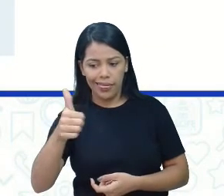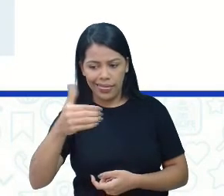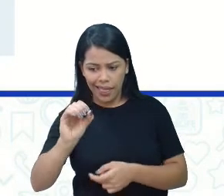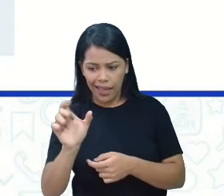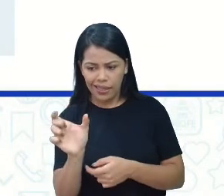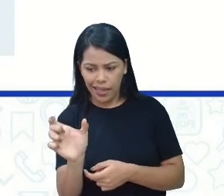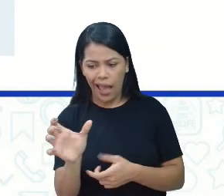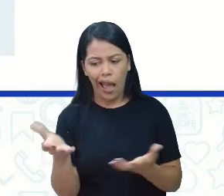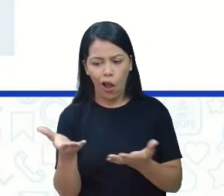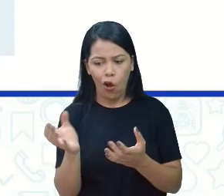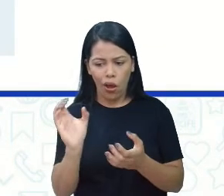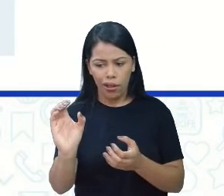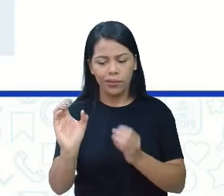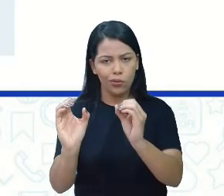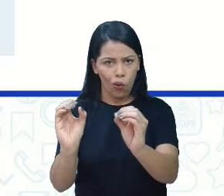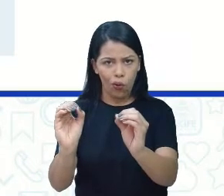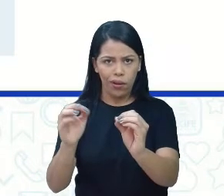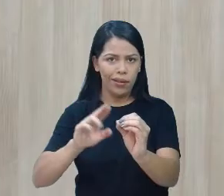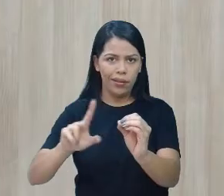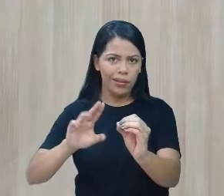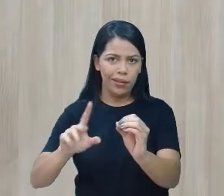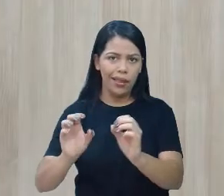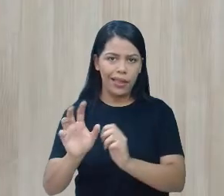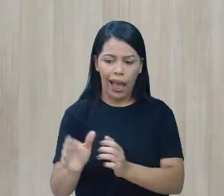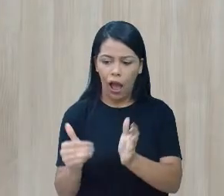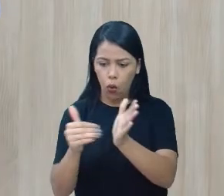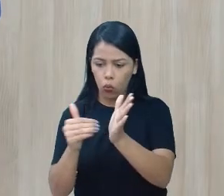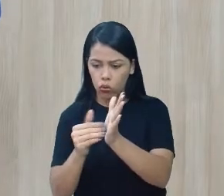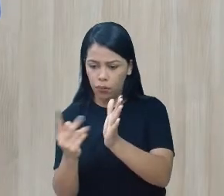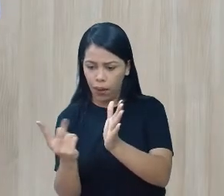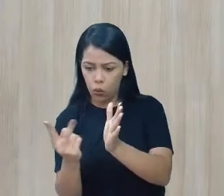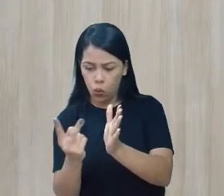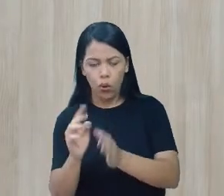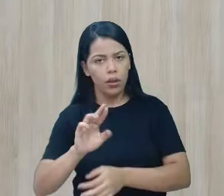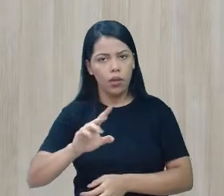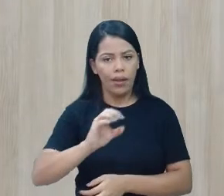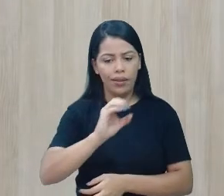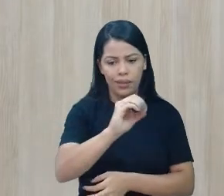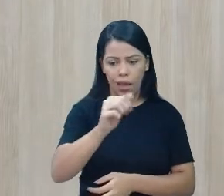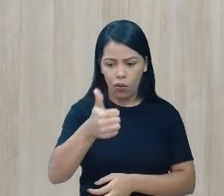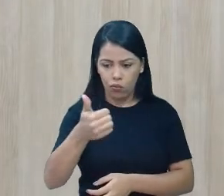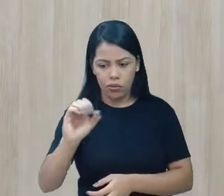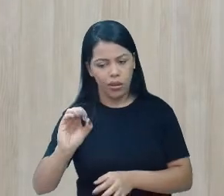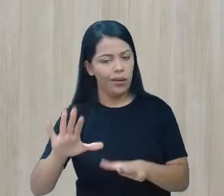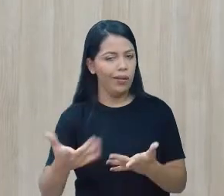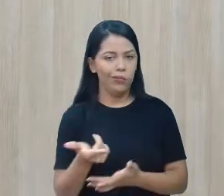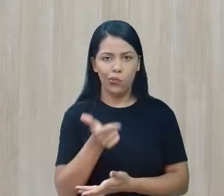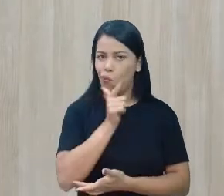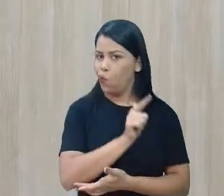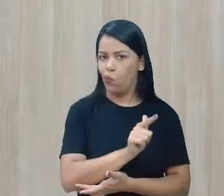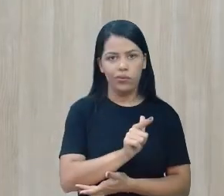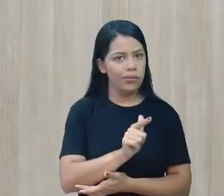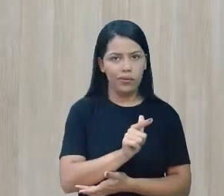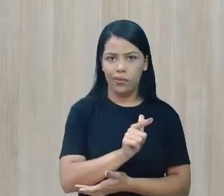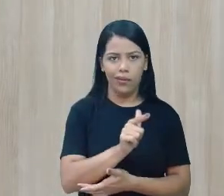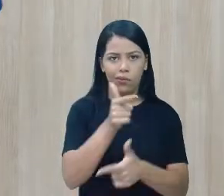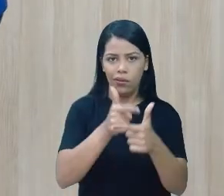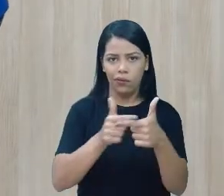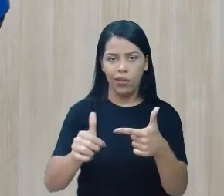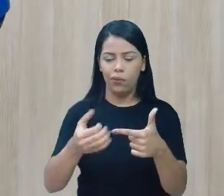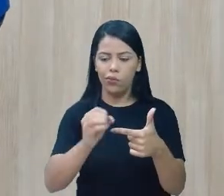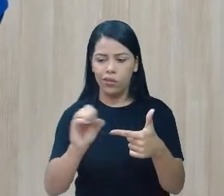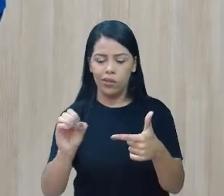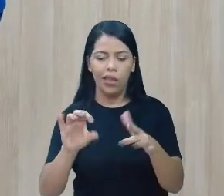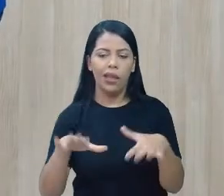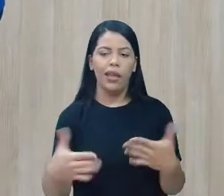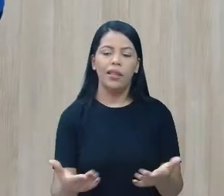Eu tenho 2 zeros, mas não estão nas duas últimas posições do número. Então, não vai dar para dividir para 100 aí não, tá certo? Já no